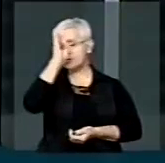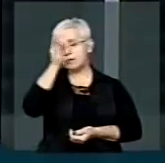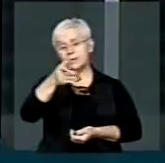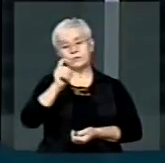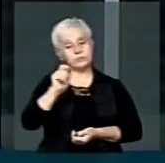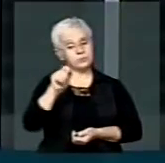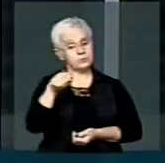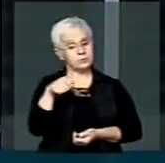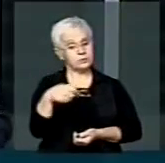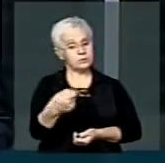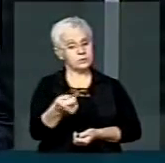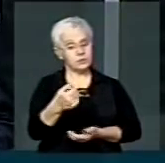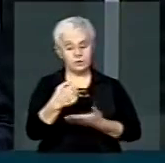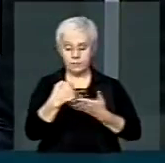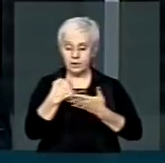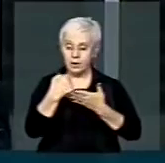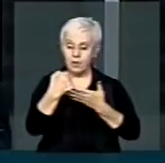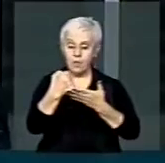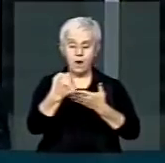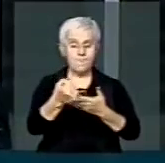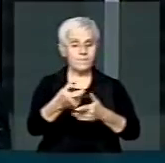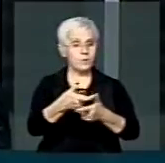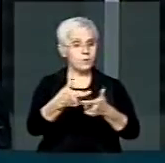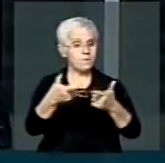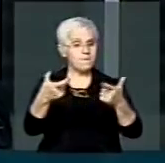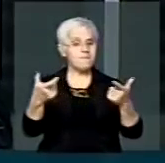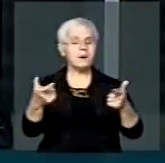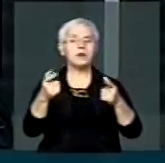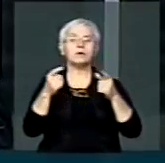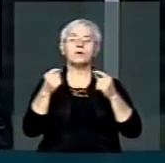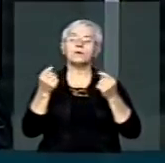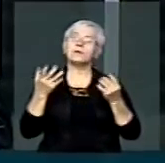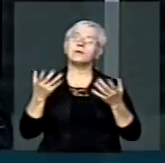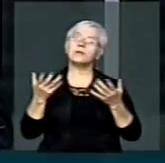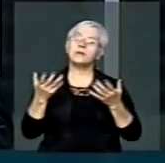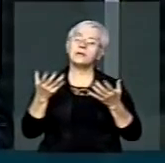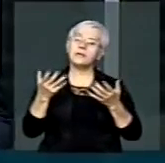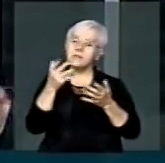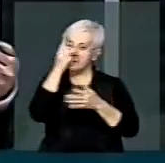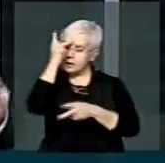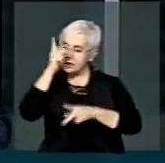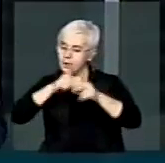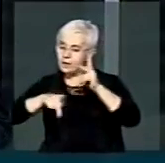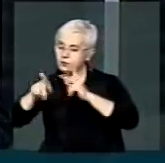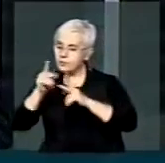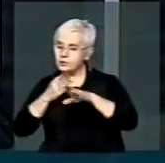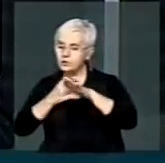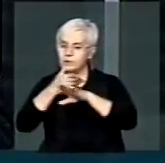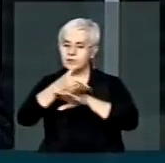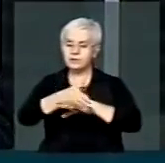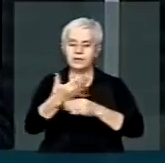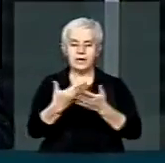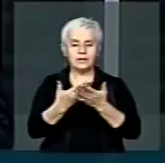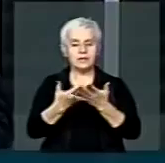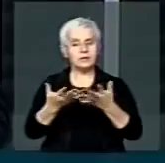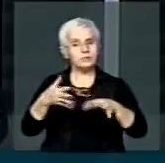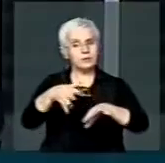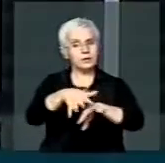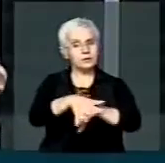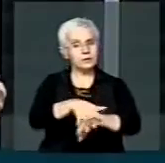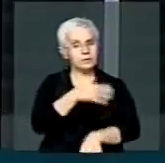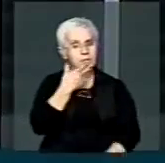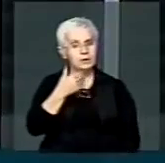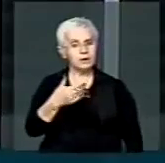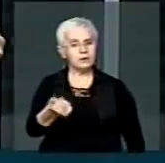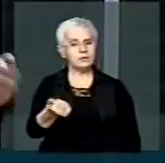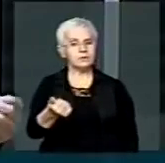direta, um apoio ainda maior à inclusão das pessoas à educação deste país. Porque,